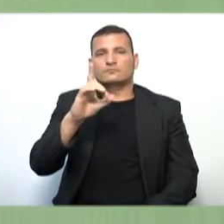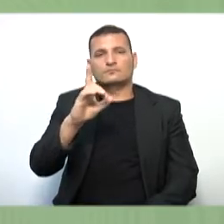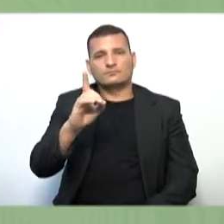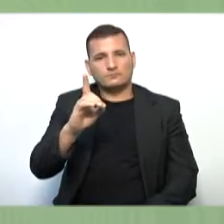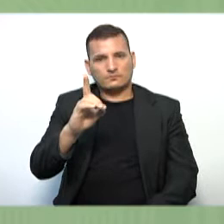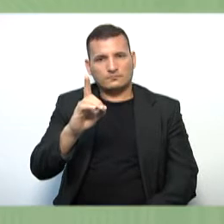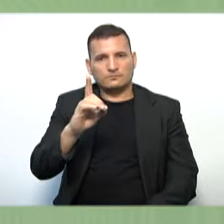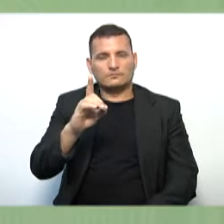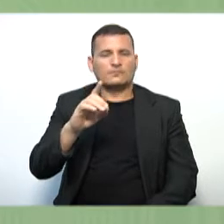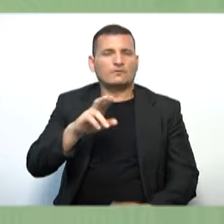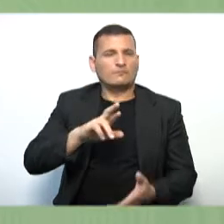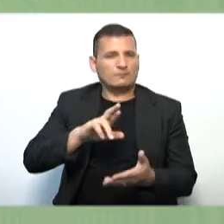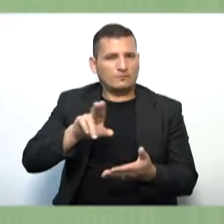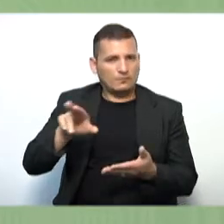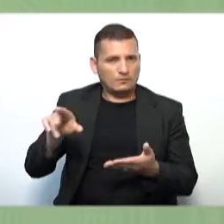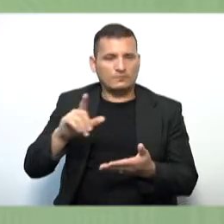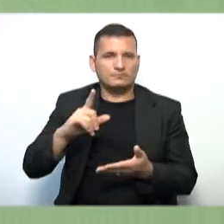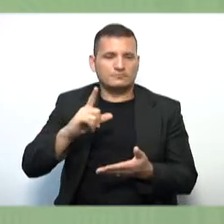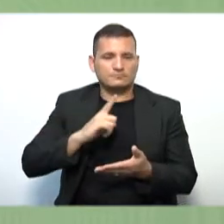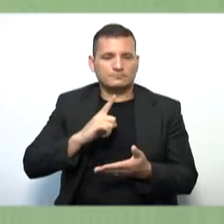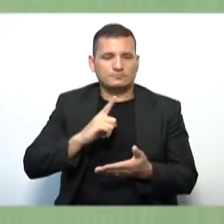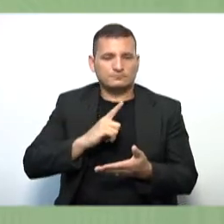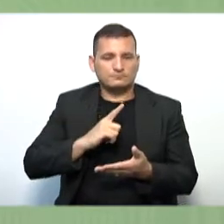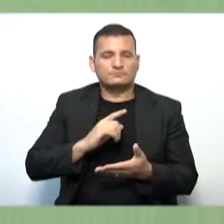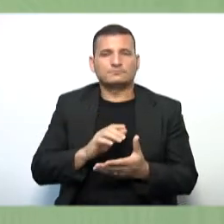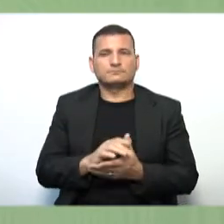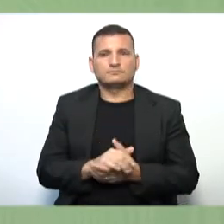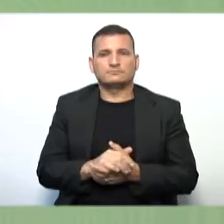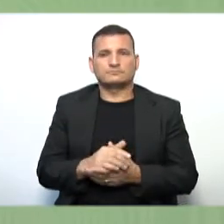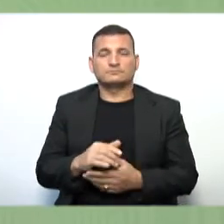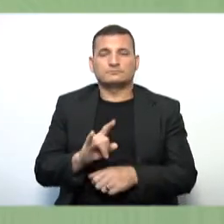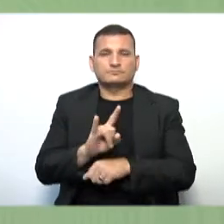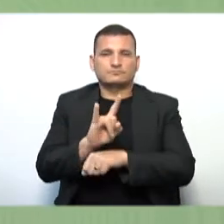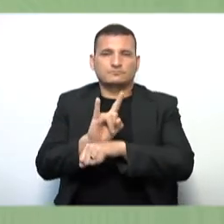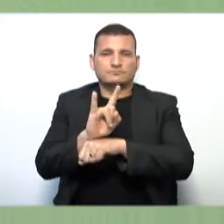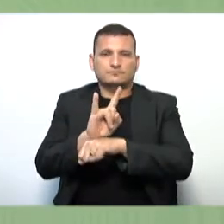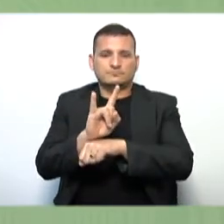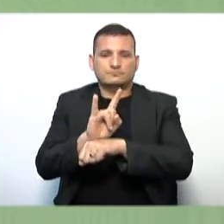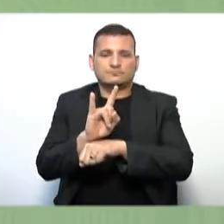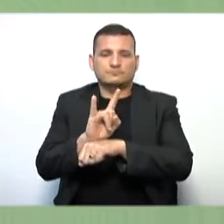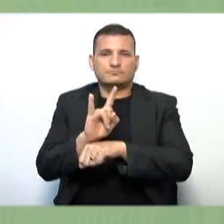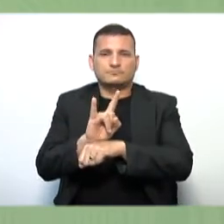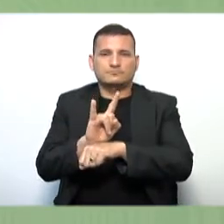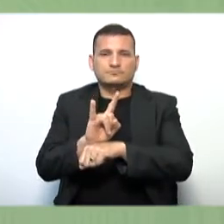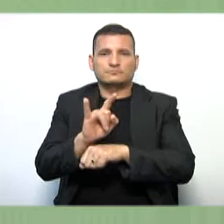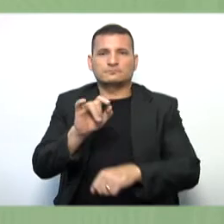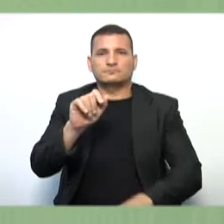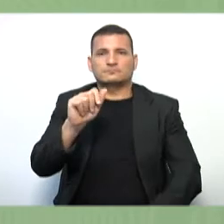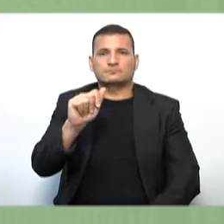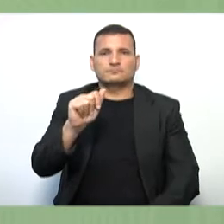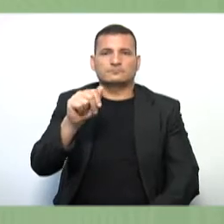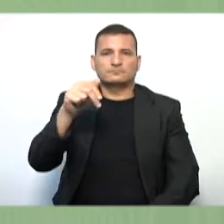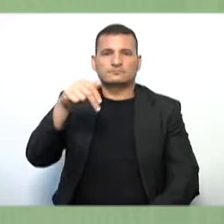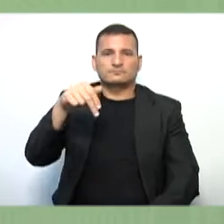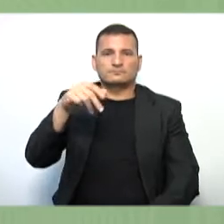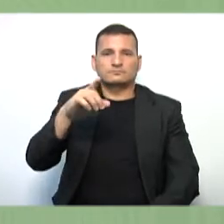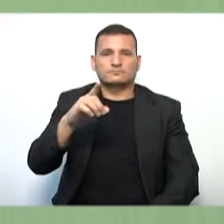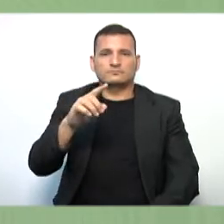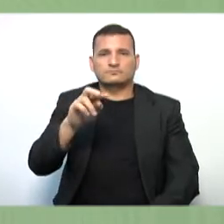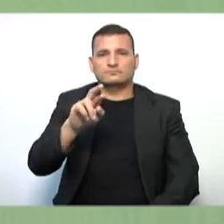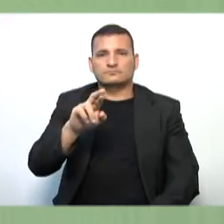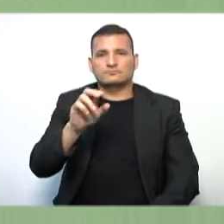Existem algumas variações deles que a logo muda. E por final, nosso robozinho, nosso famoso